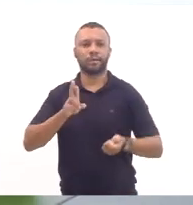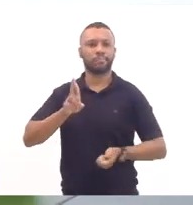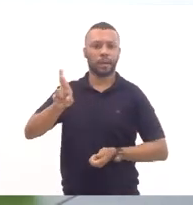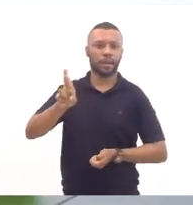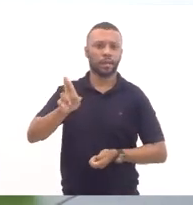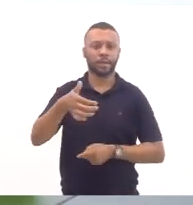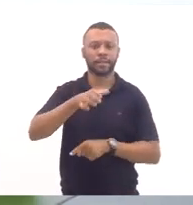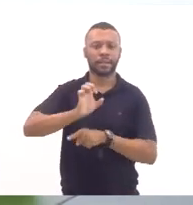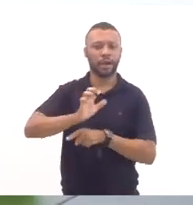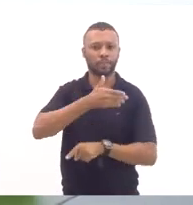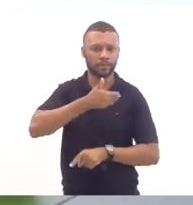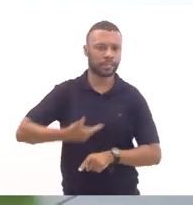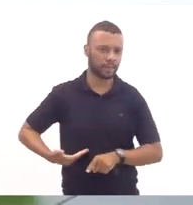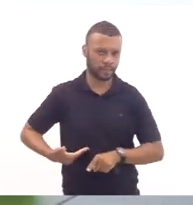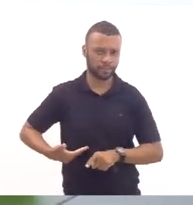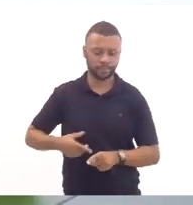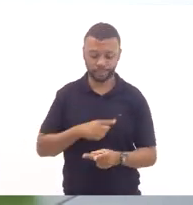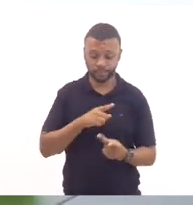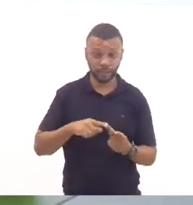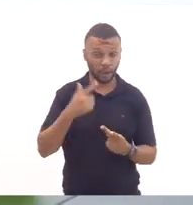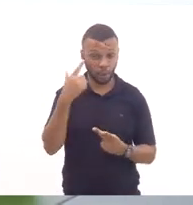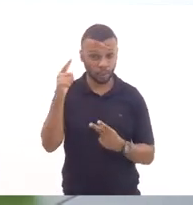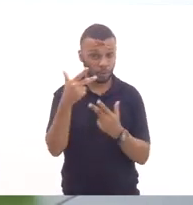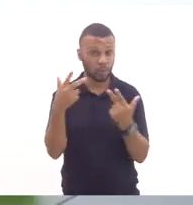Outro ponto importante.